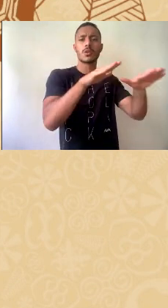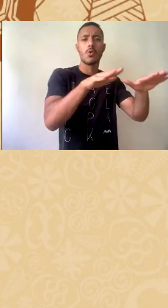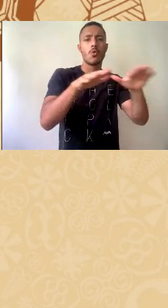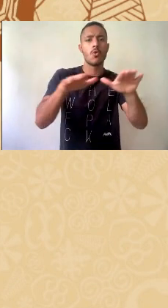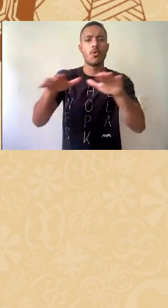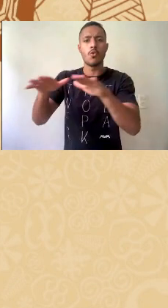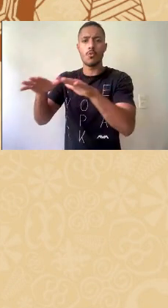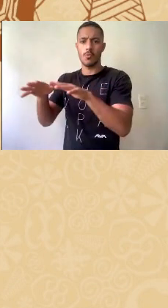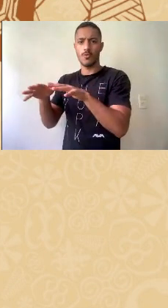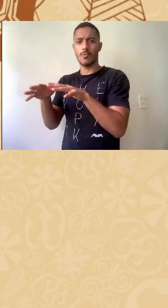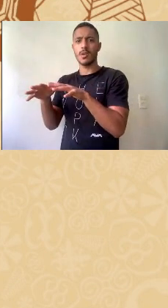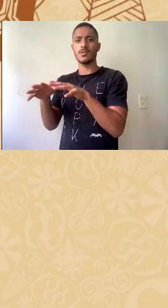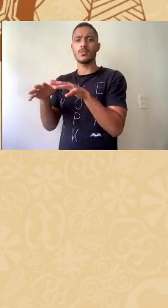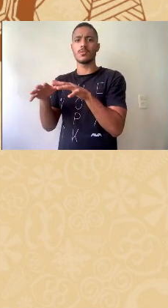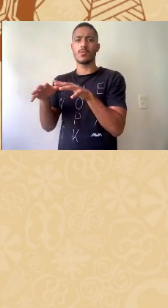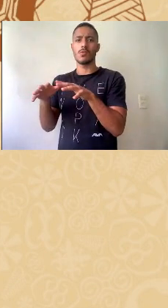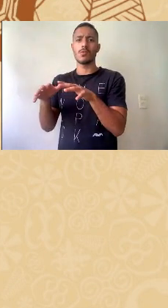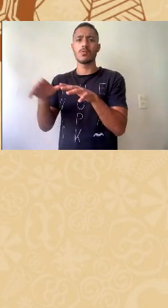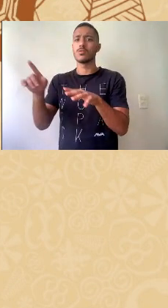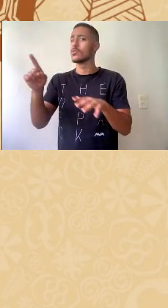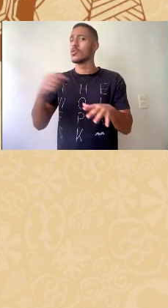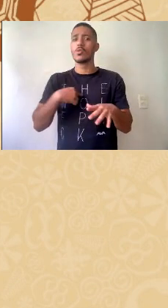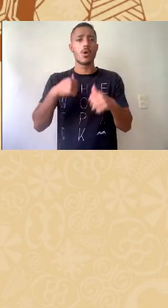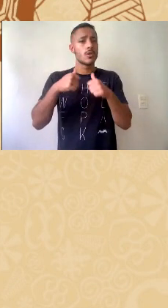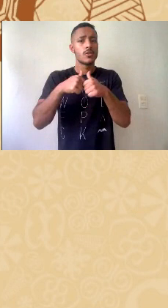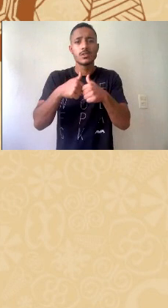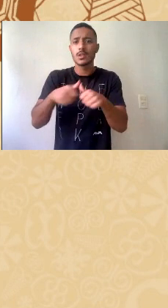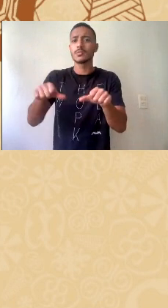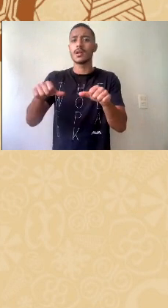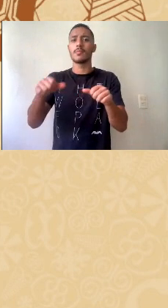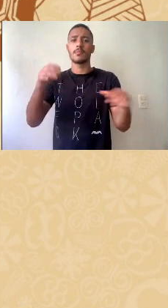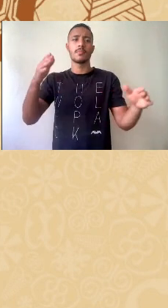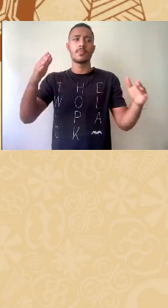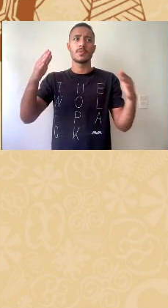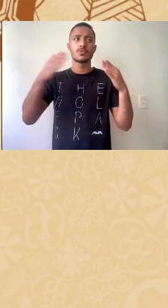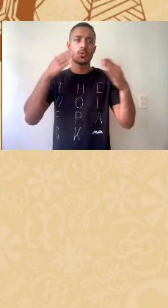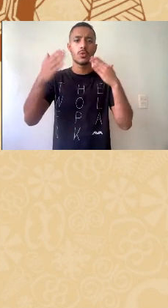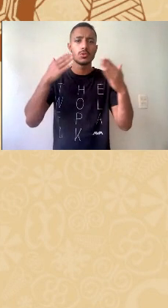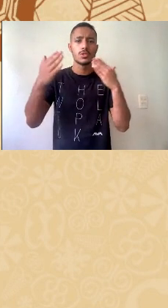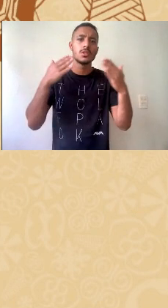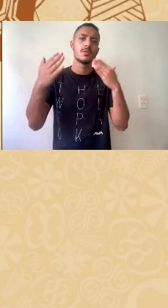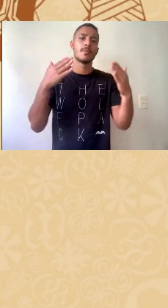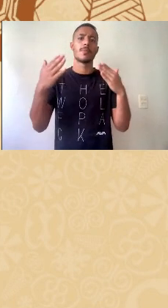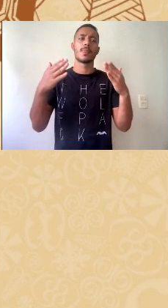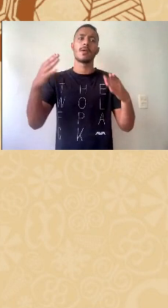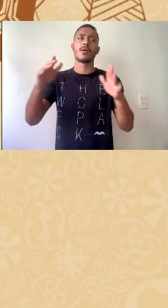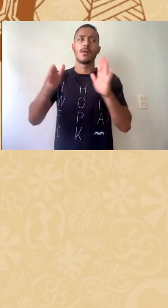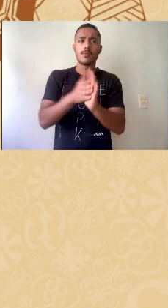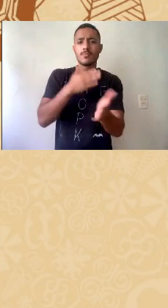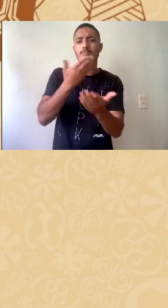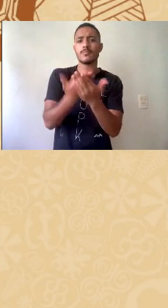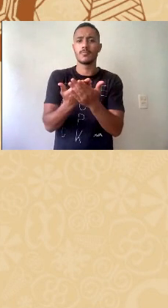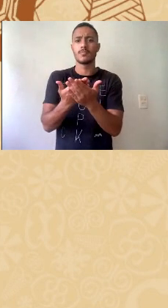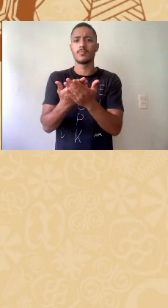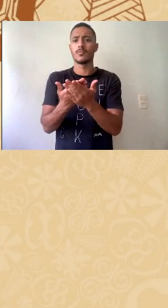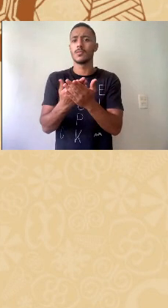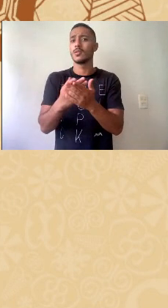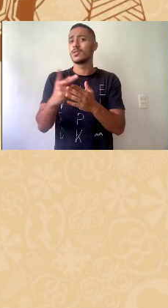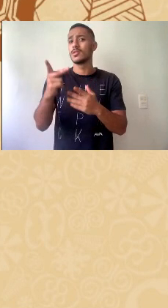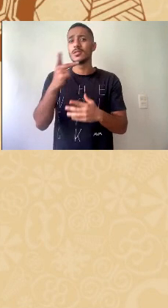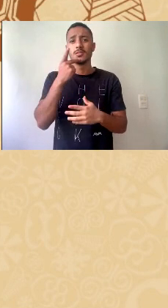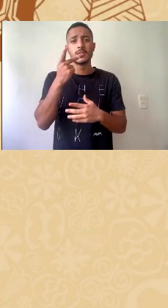nós que estamos aqui na psicologia, na academia, do ponto de vista das relações raciais, fará absolutamente nada